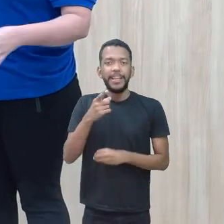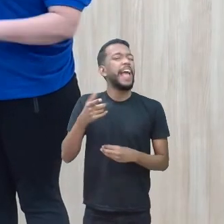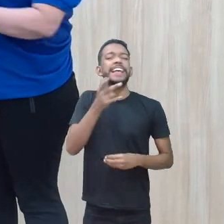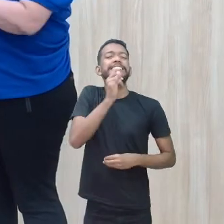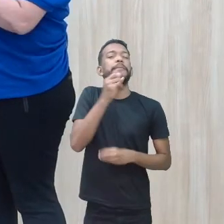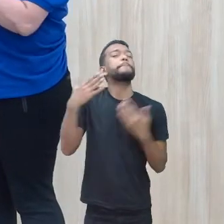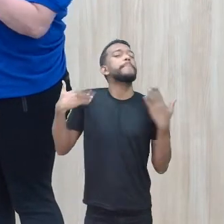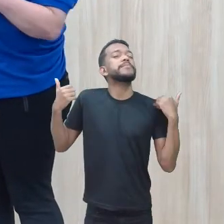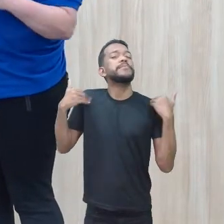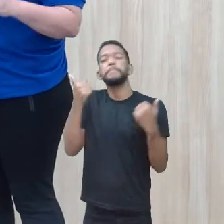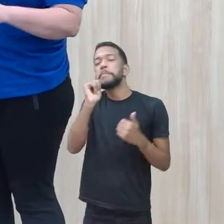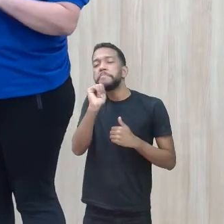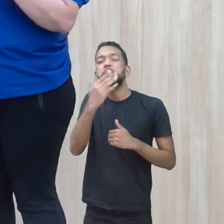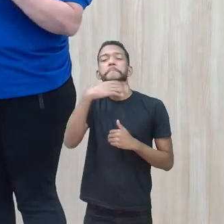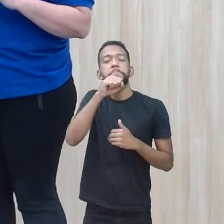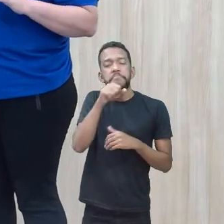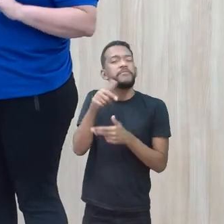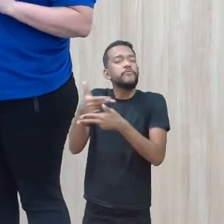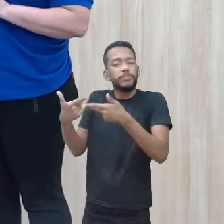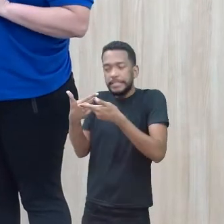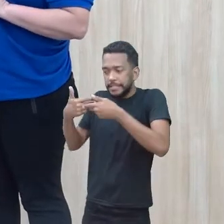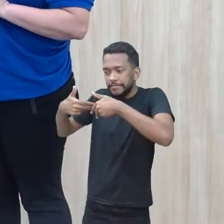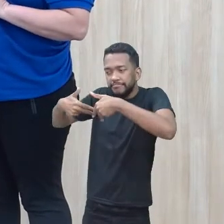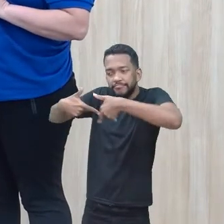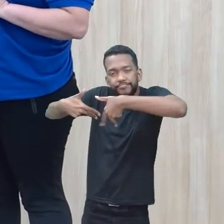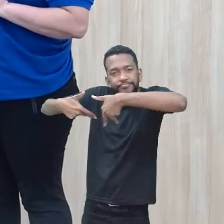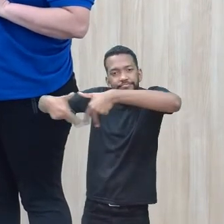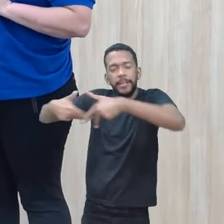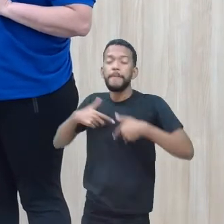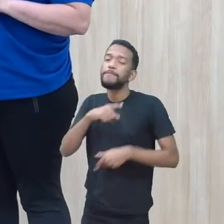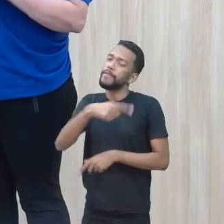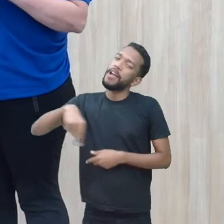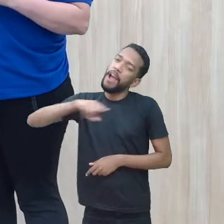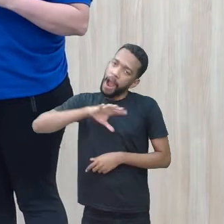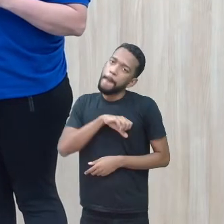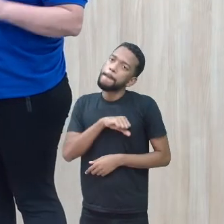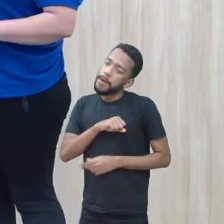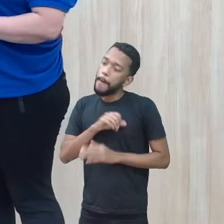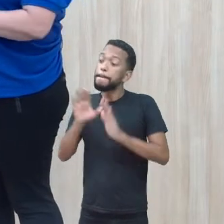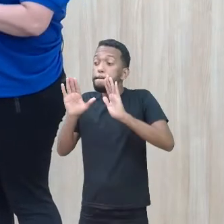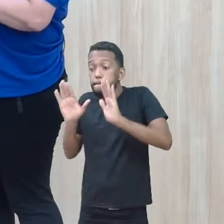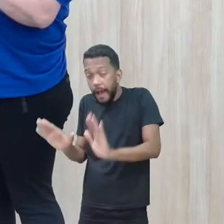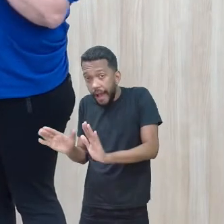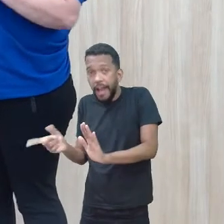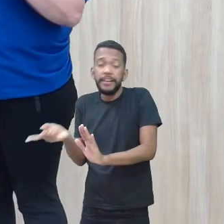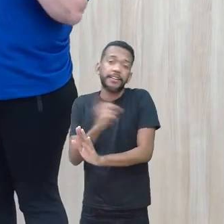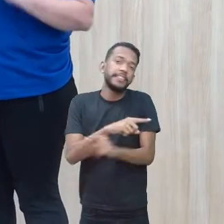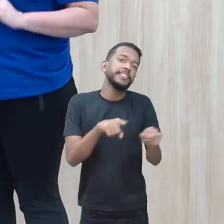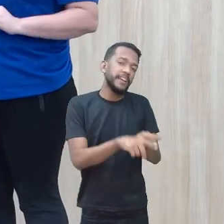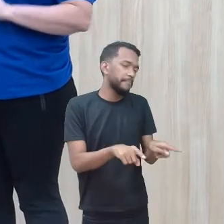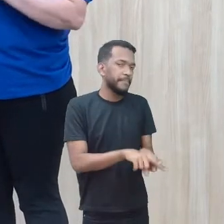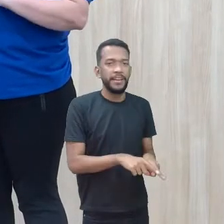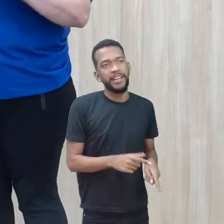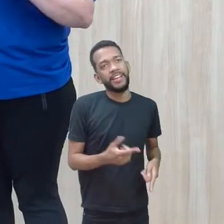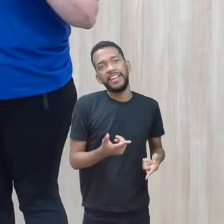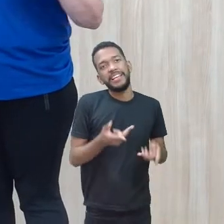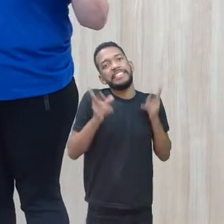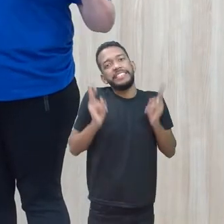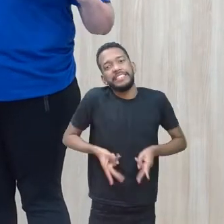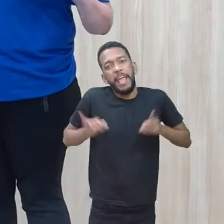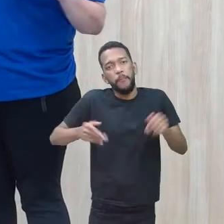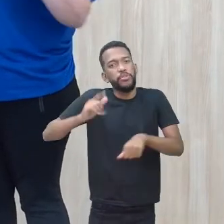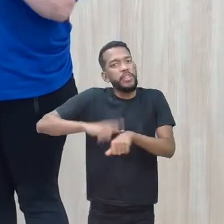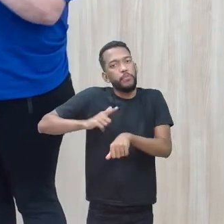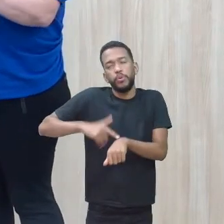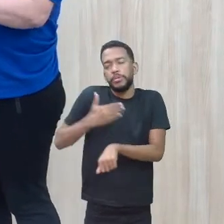responsável? Todos nós amamos essas coisas. Mas também, não é? Não podemos estar o tempo